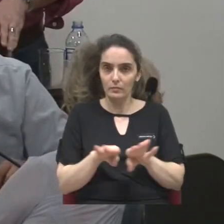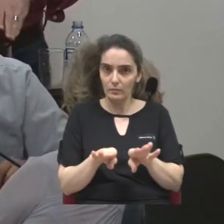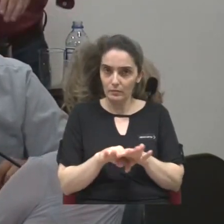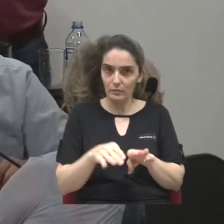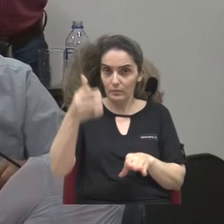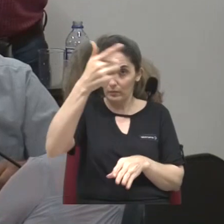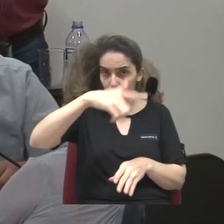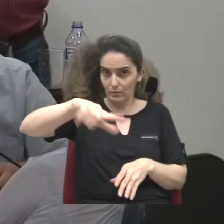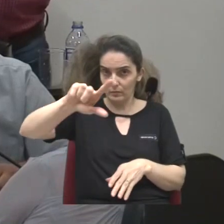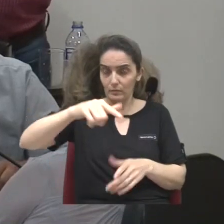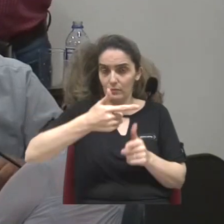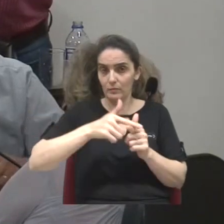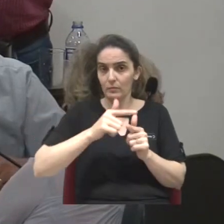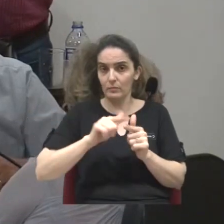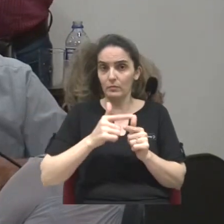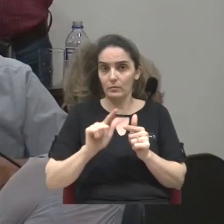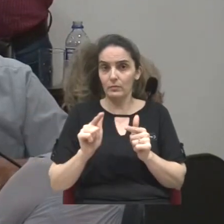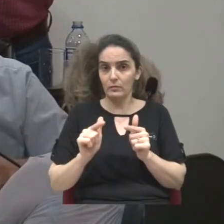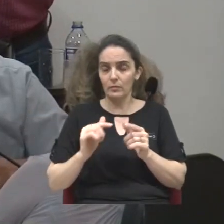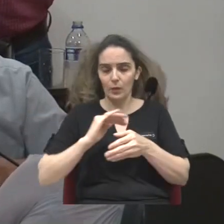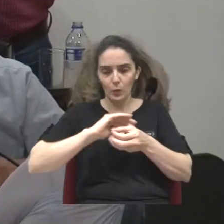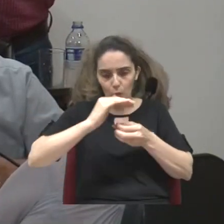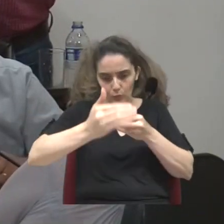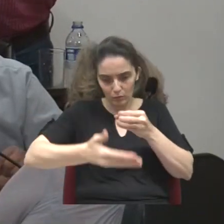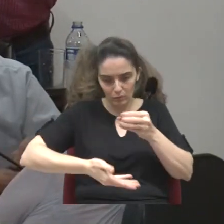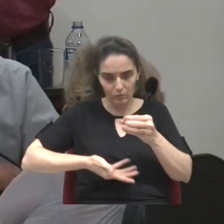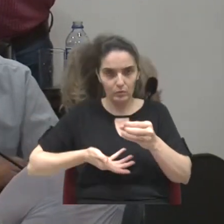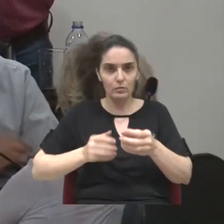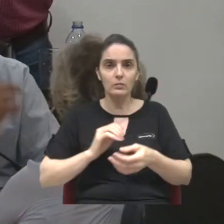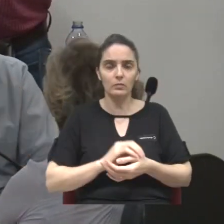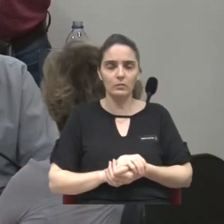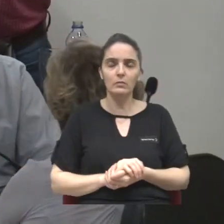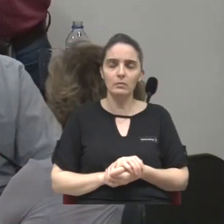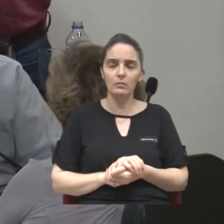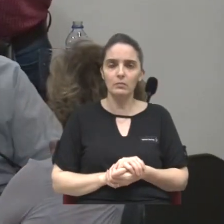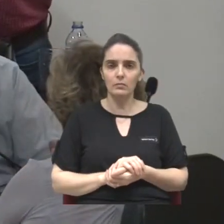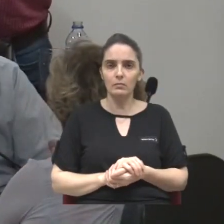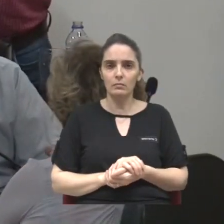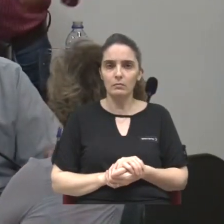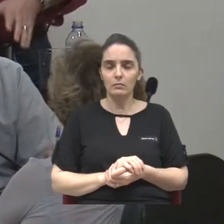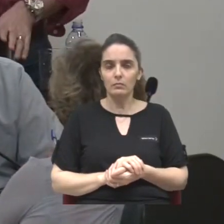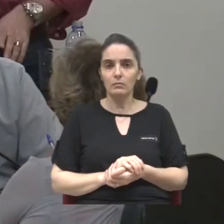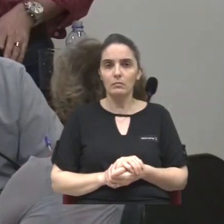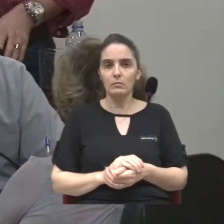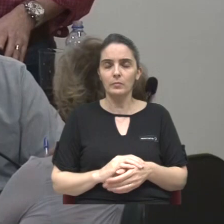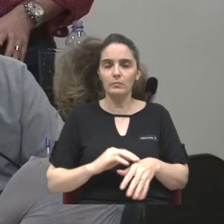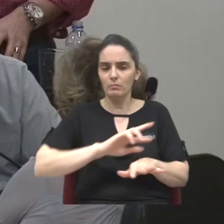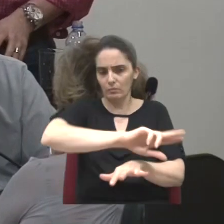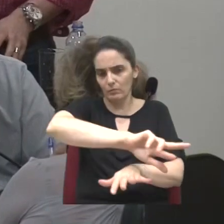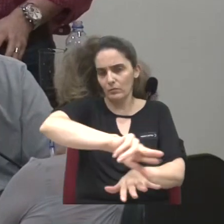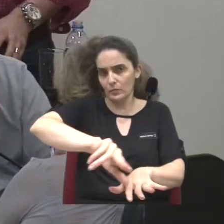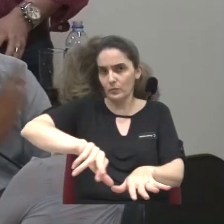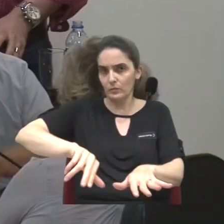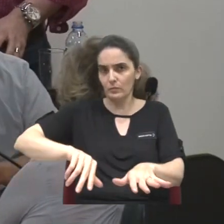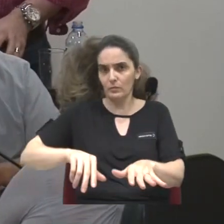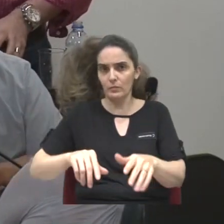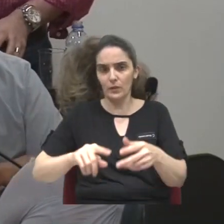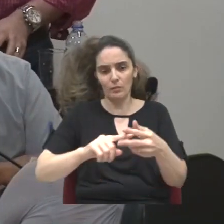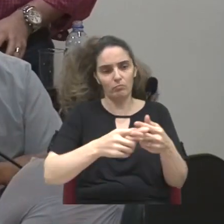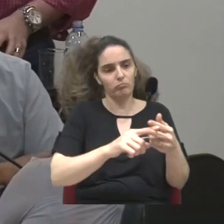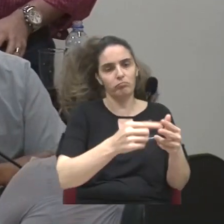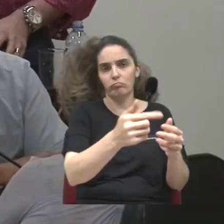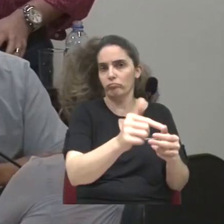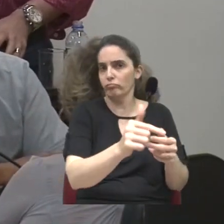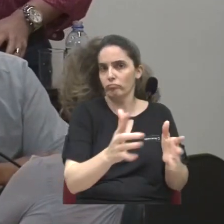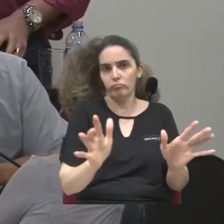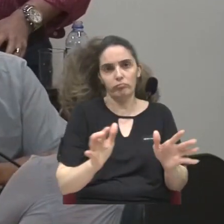lá, problema de pneu, problema de pneu careca, de coisas assim, falta de manutenção, desgaste, foi até